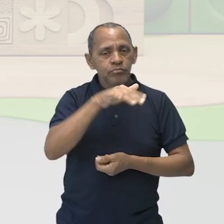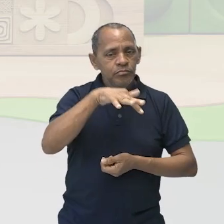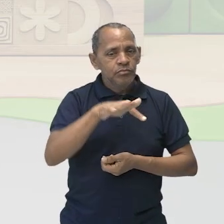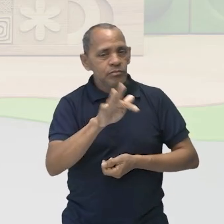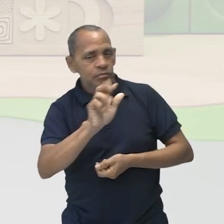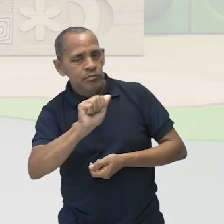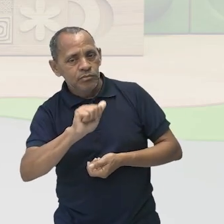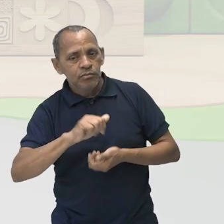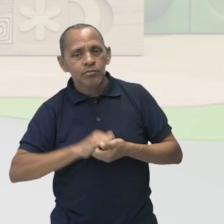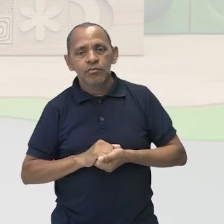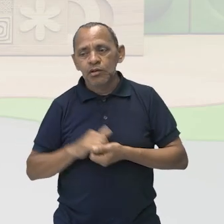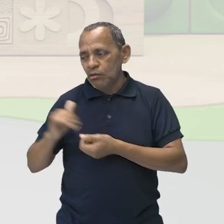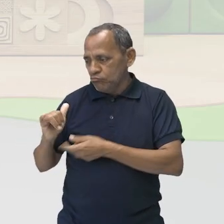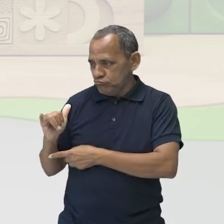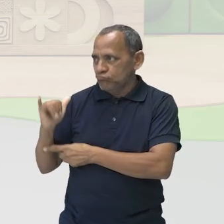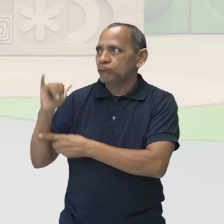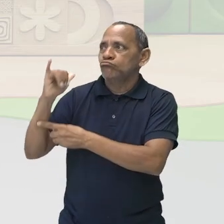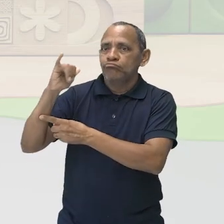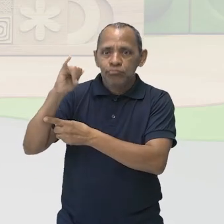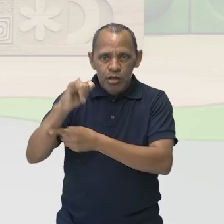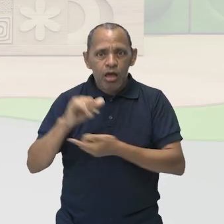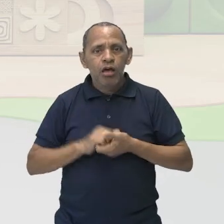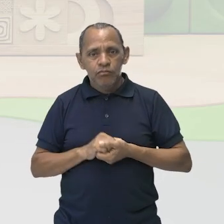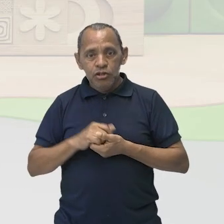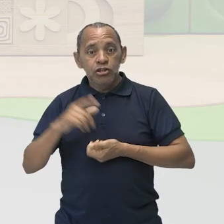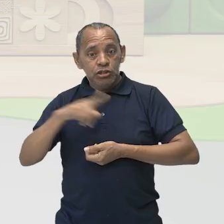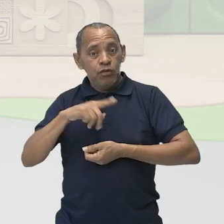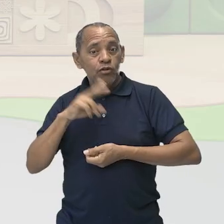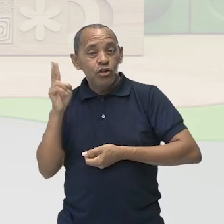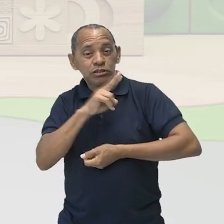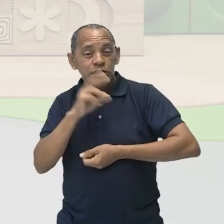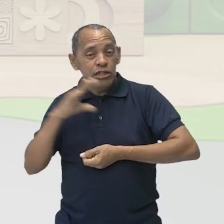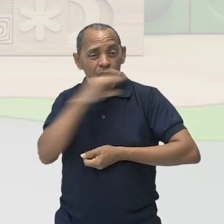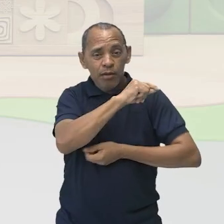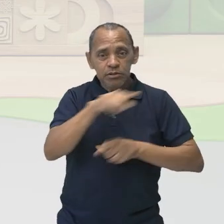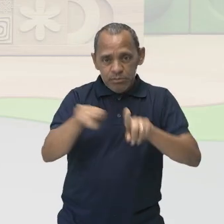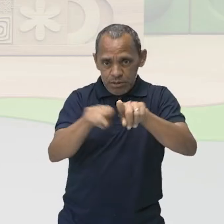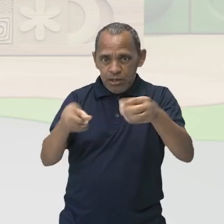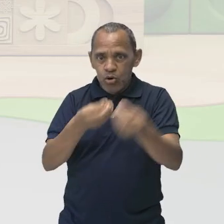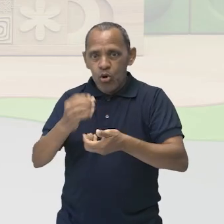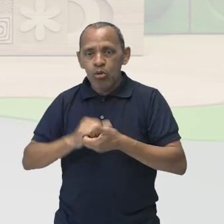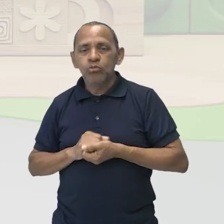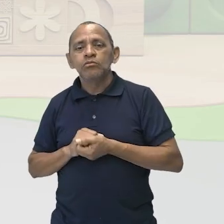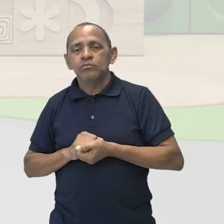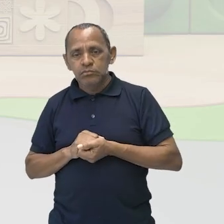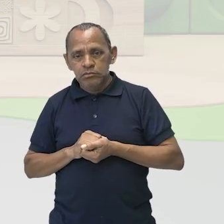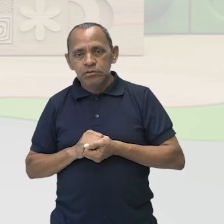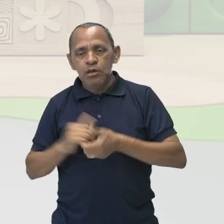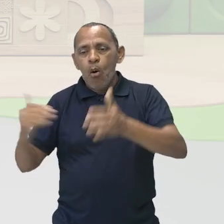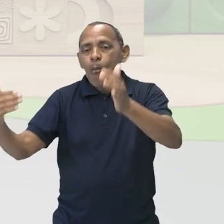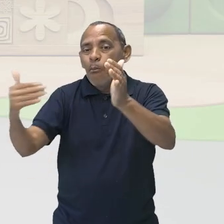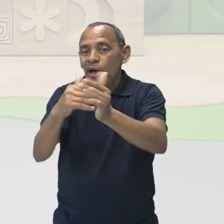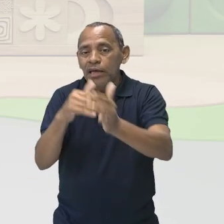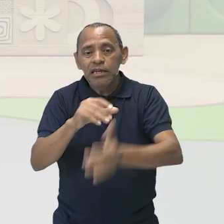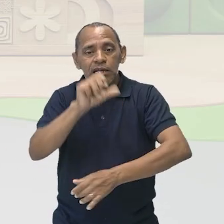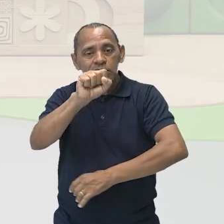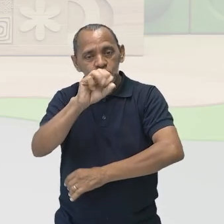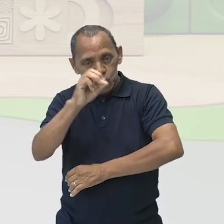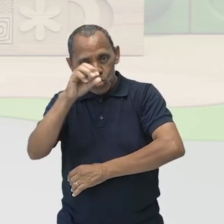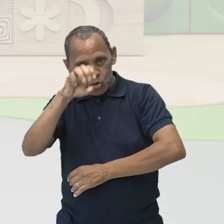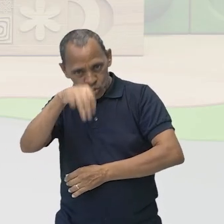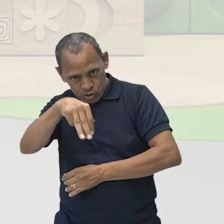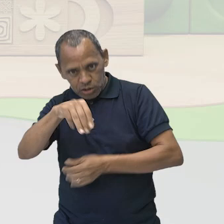Temos então as aeronaves supersônicas. Quando uma aeronave supersônica rompe a barreira do som, ela gera um